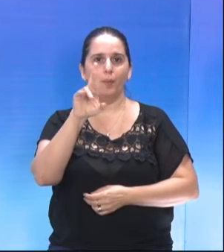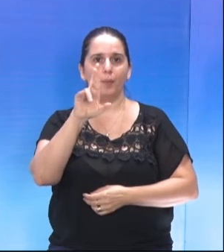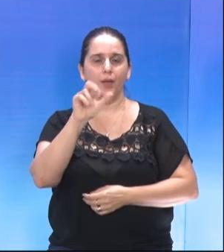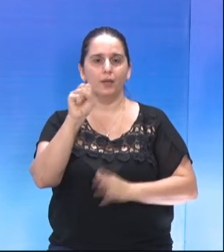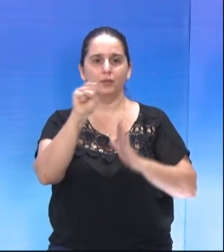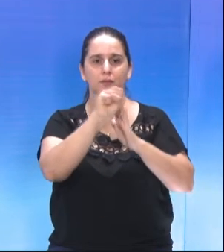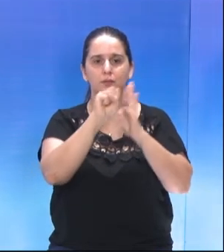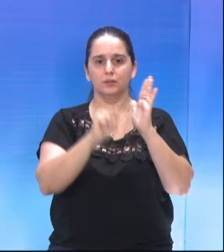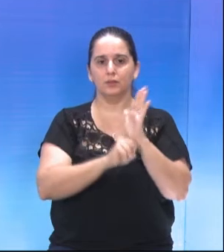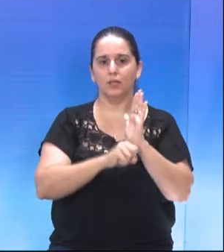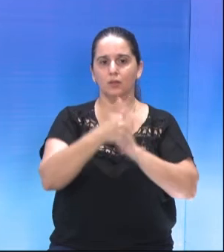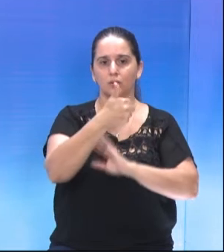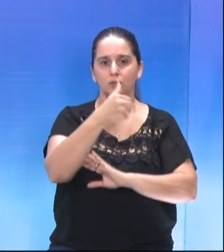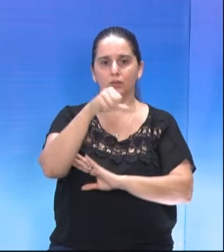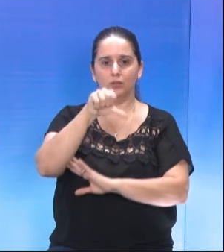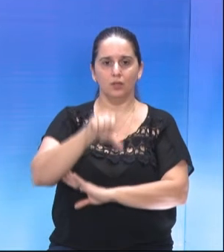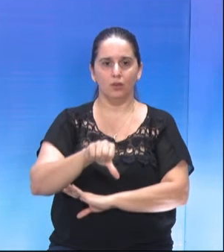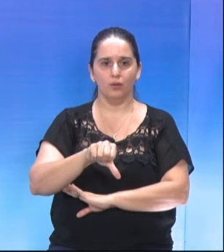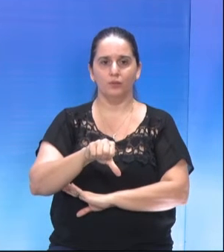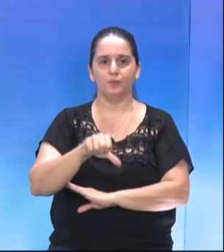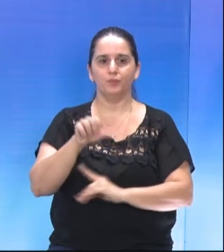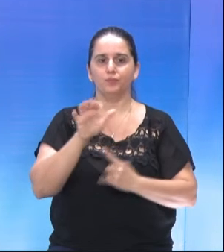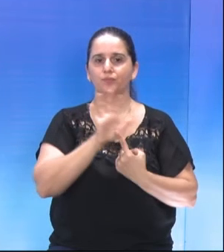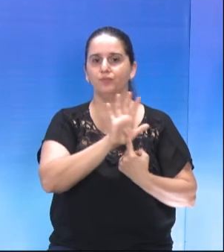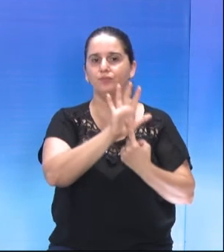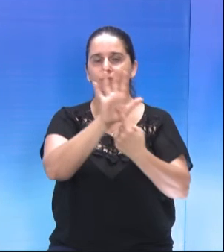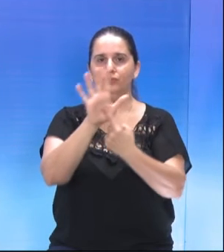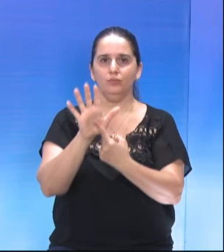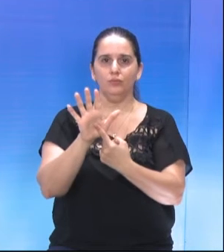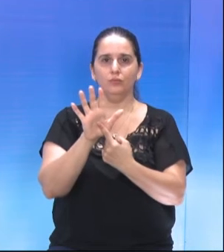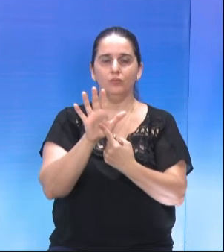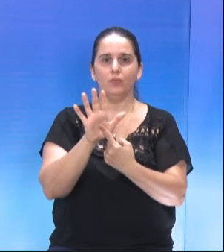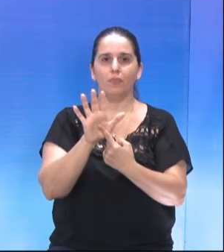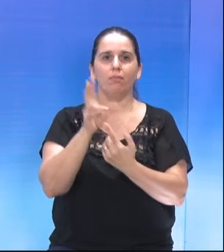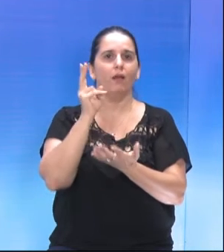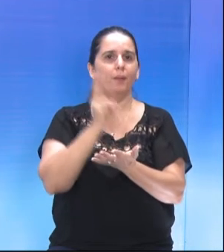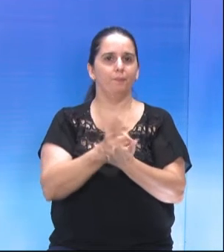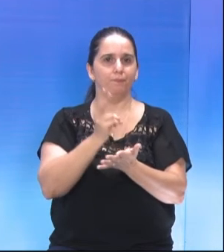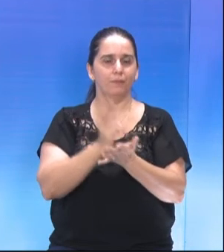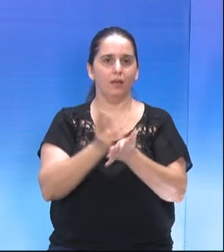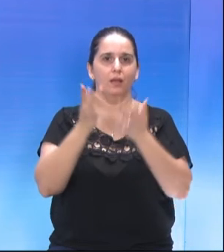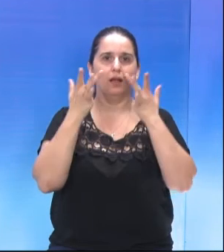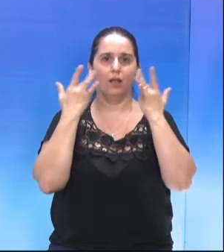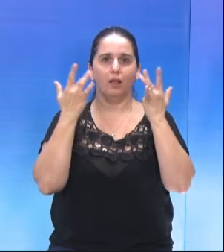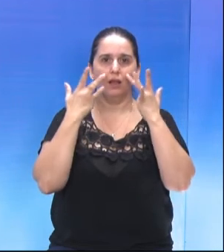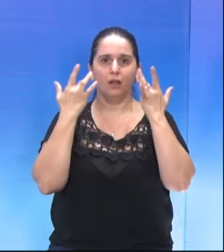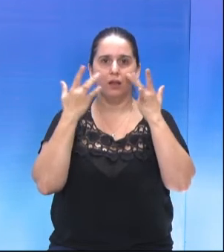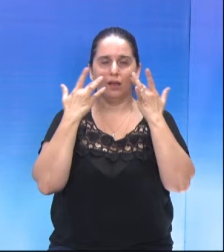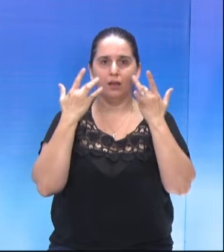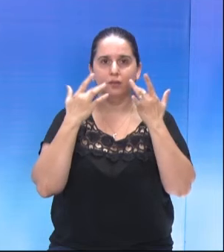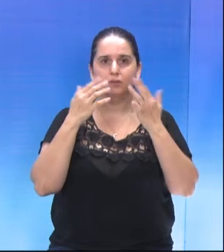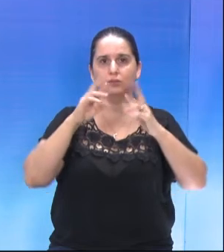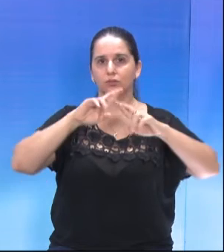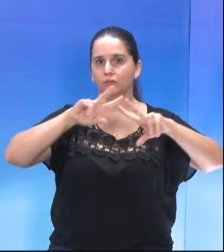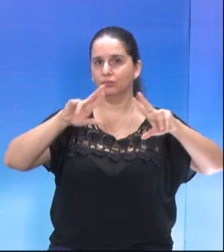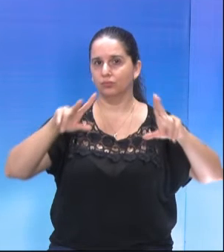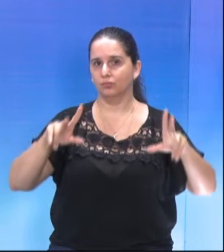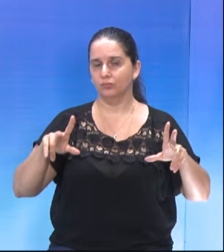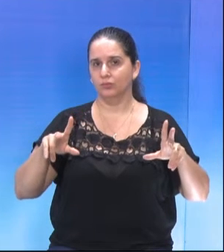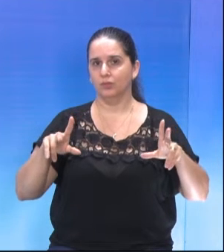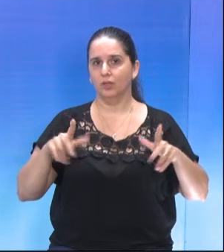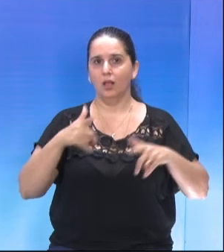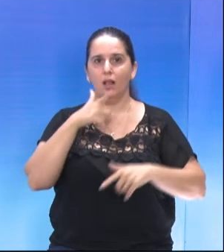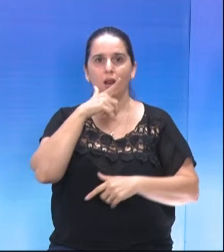caso, as operetas. Então, em que também, nesse período, exibia uma mesma apresentação. Numa mesma apresentação, as operetas